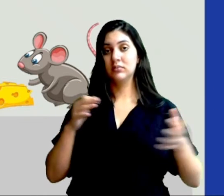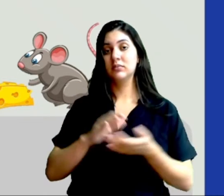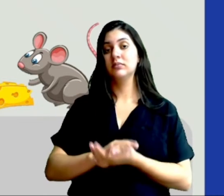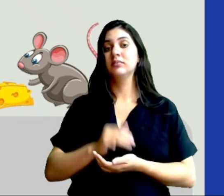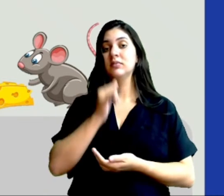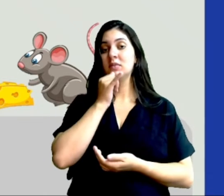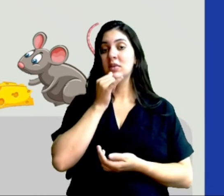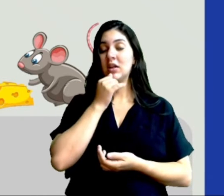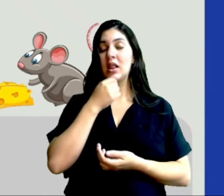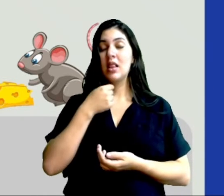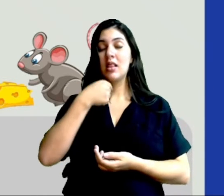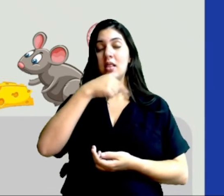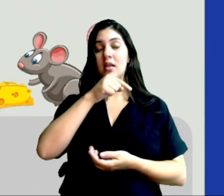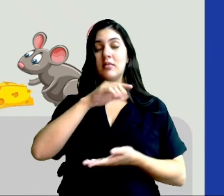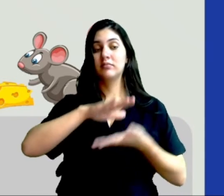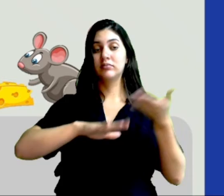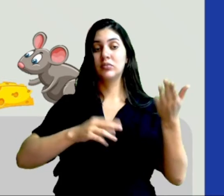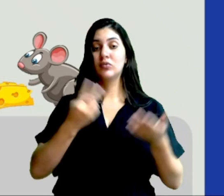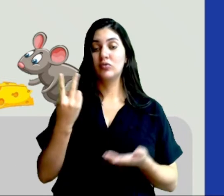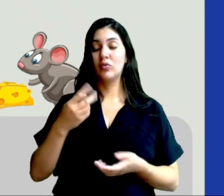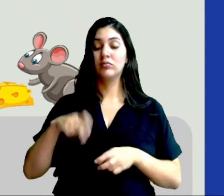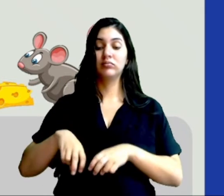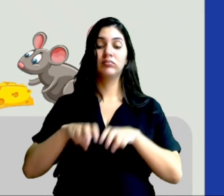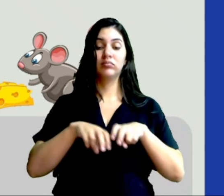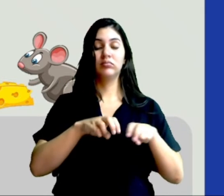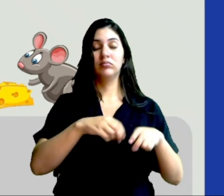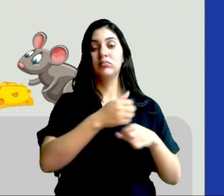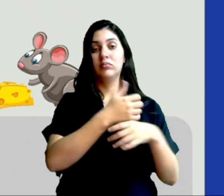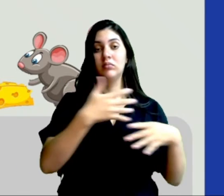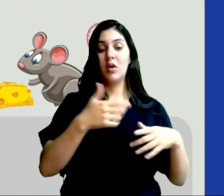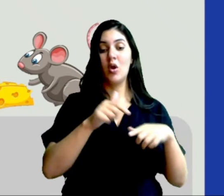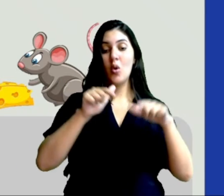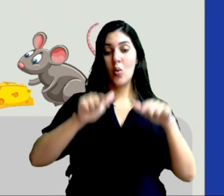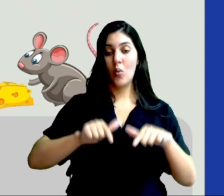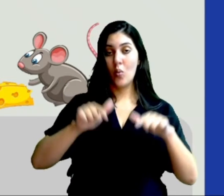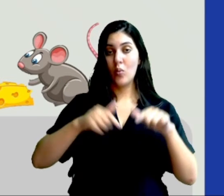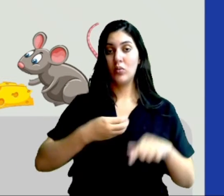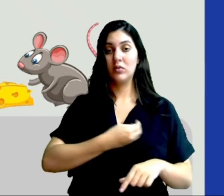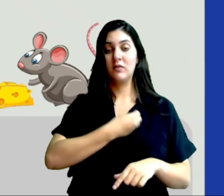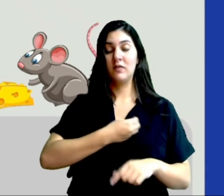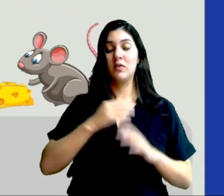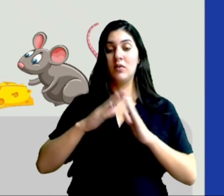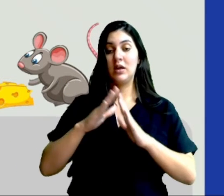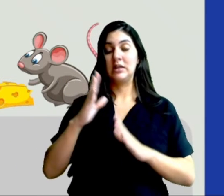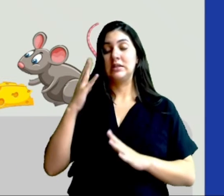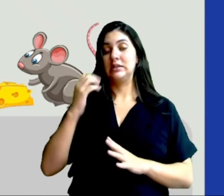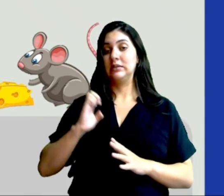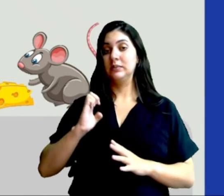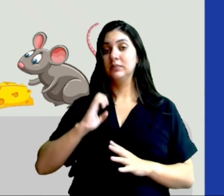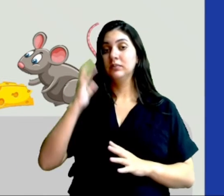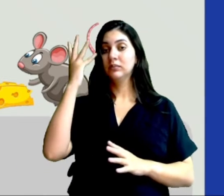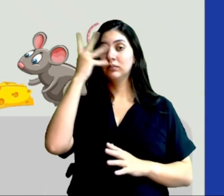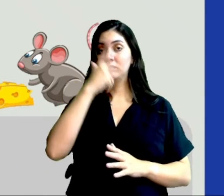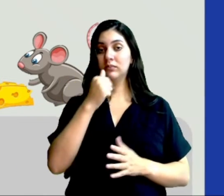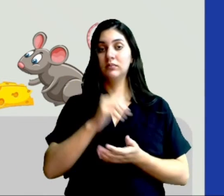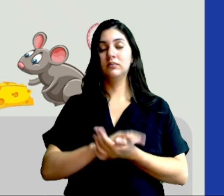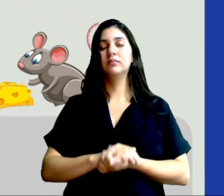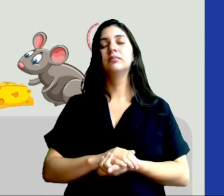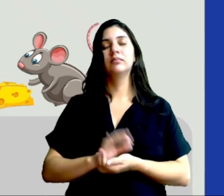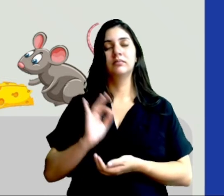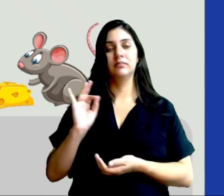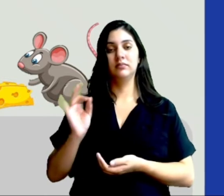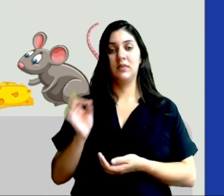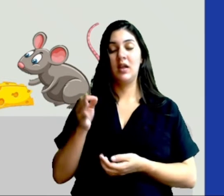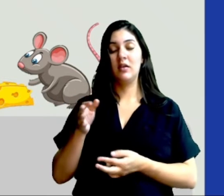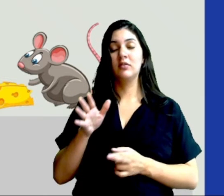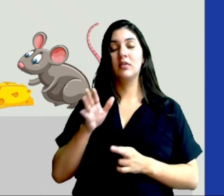se foram os 2 para a cidade, onde se acomodaram numa casa rica e bonita. Isso